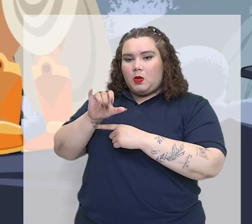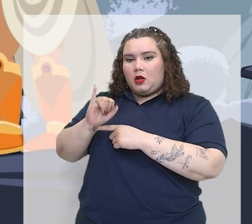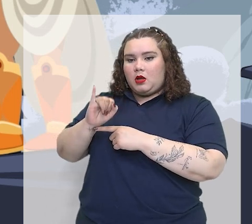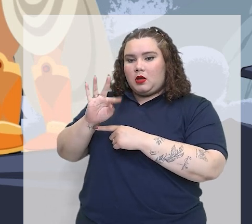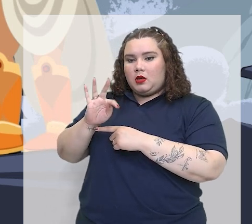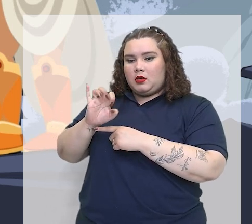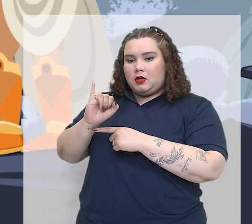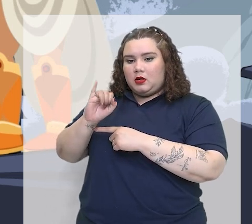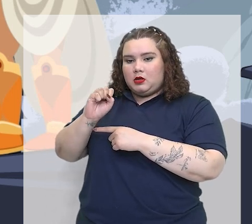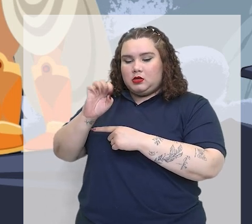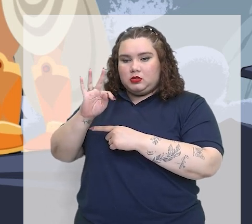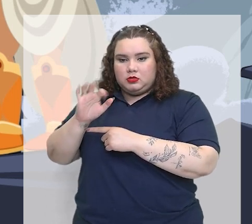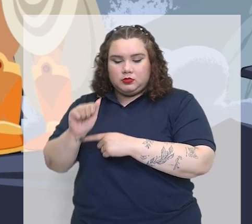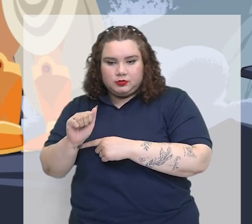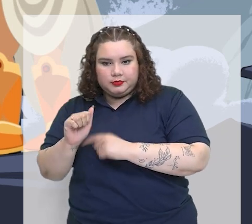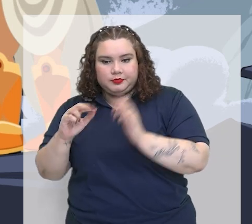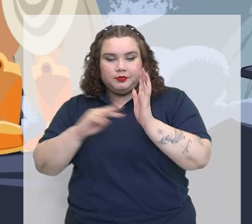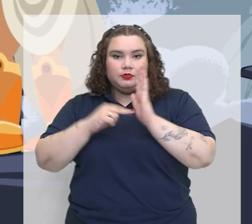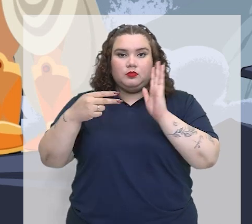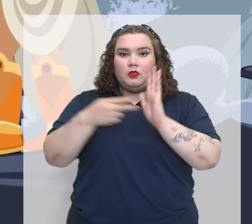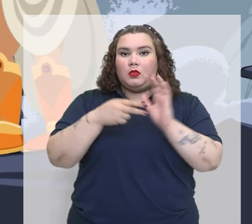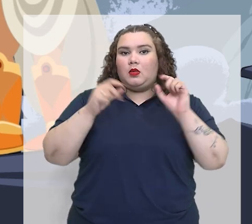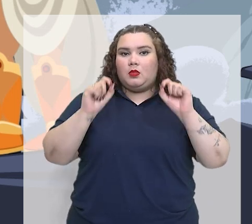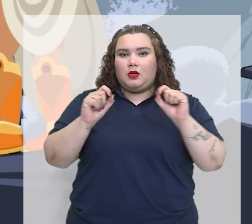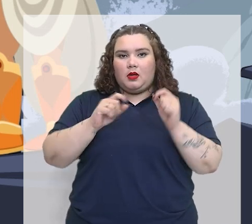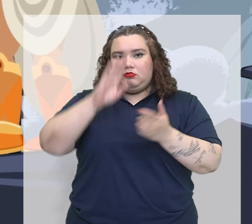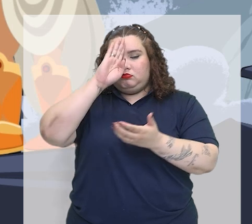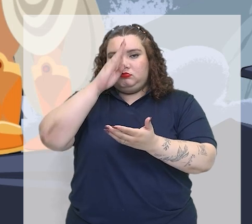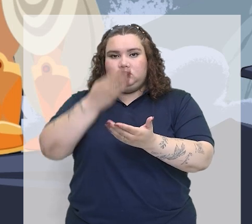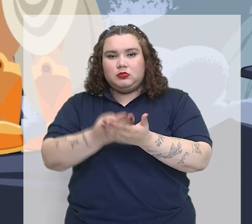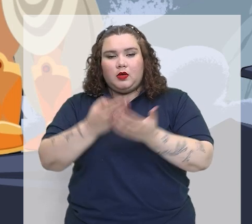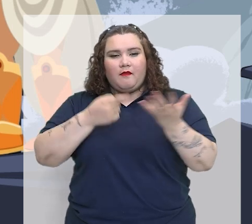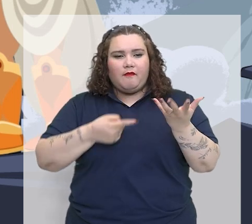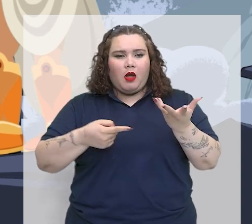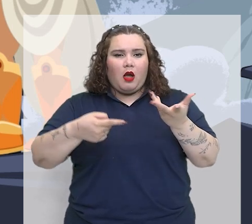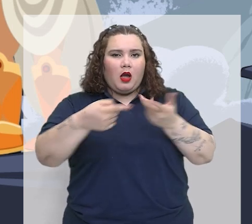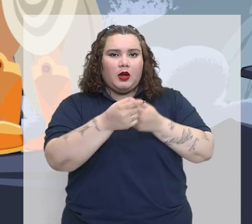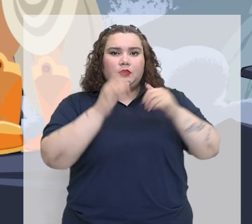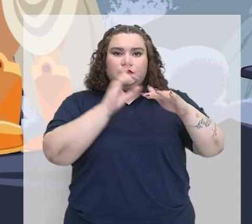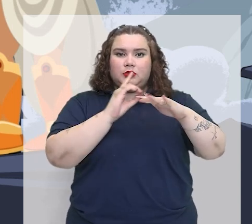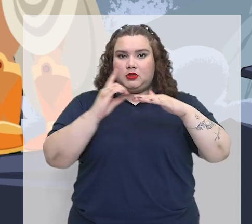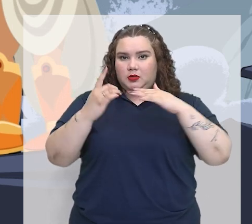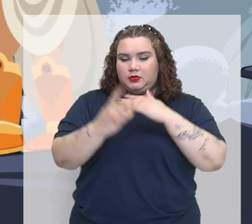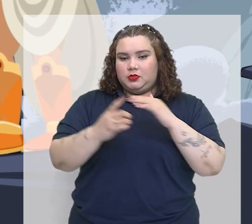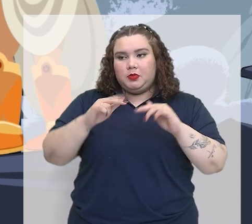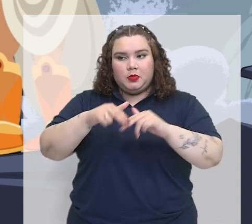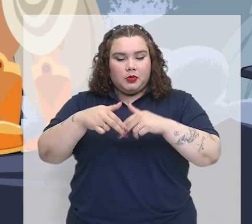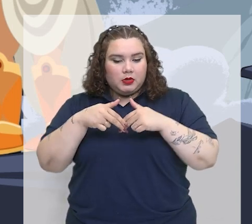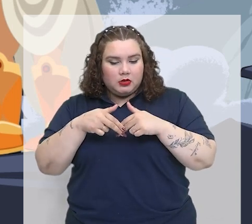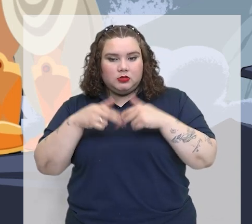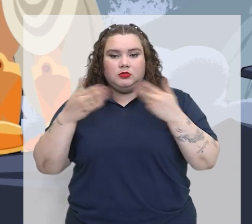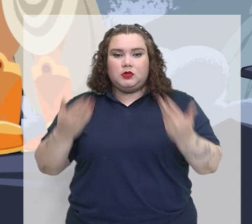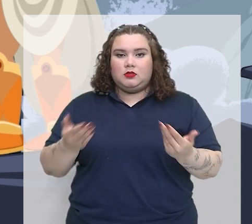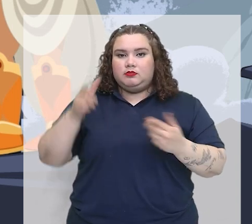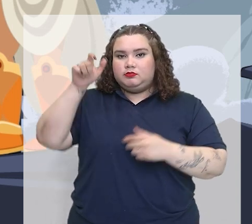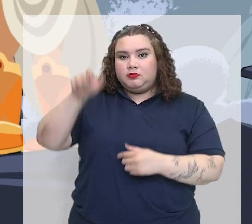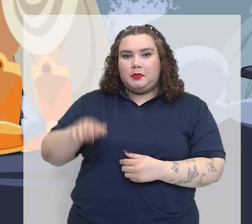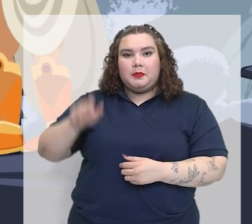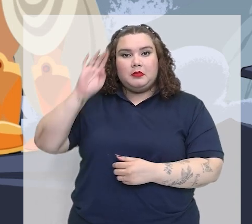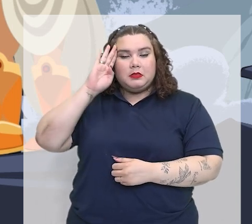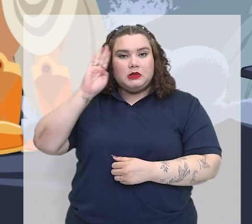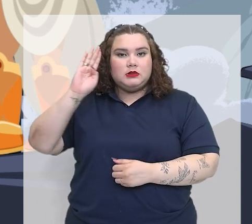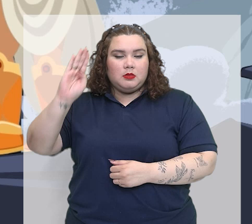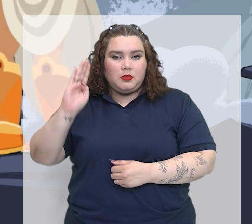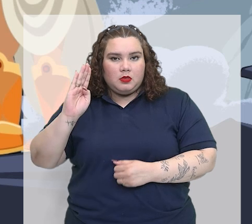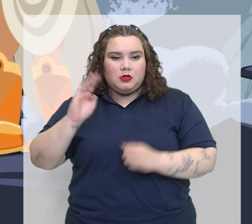Politeístas. O que significa, então, politeísmo? A crença em vários deuses. Exatamente por isso, né, a figura aí principal,